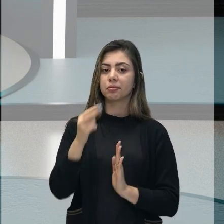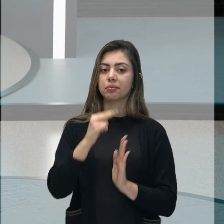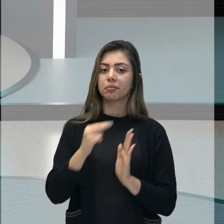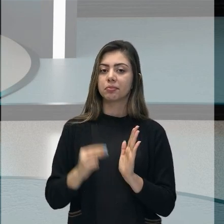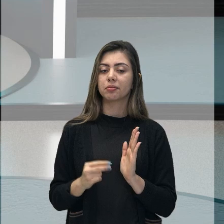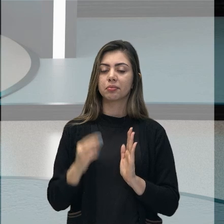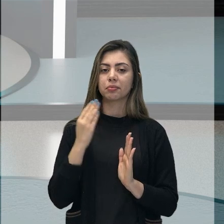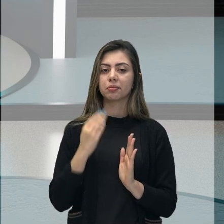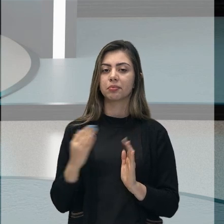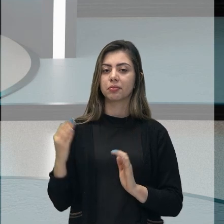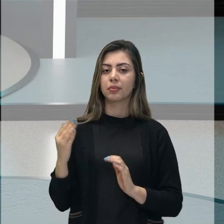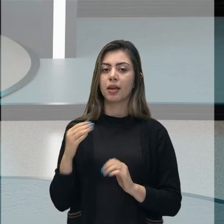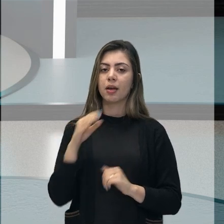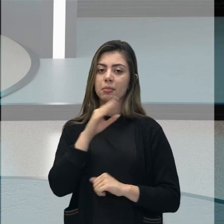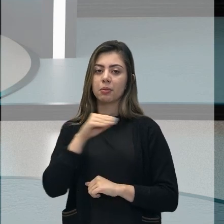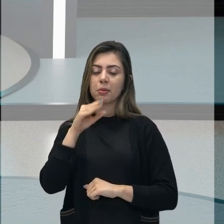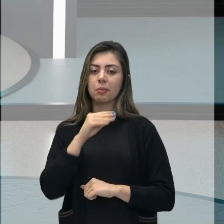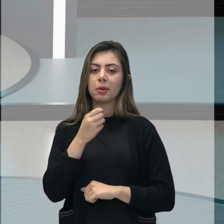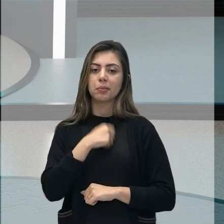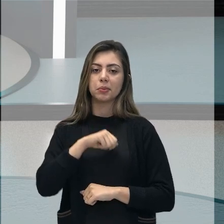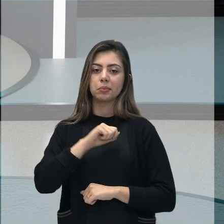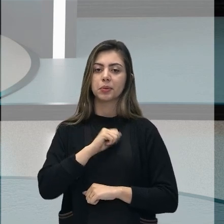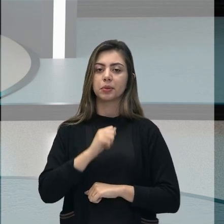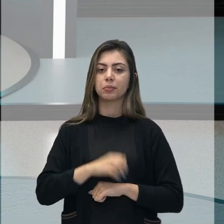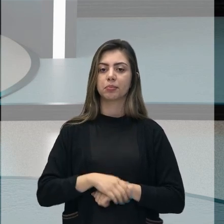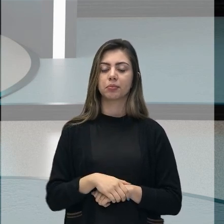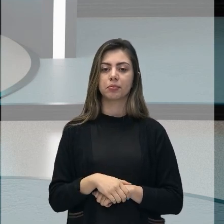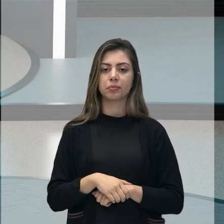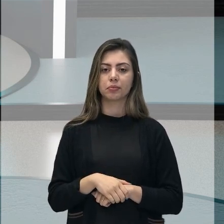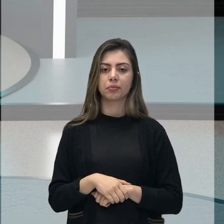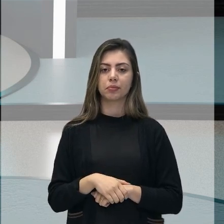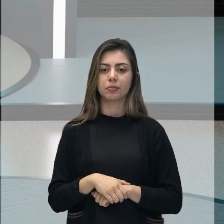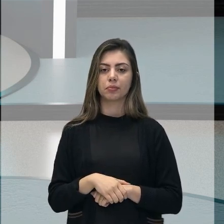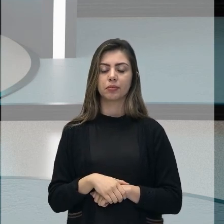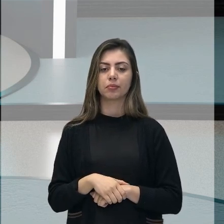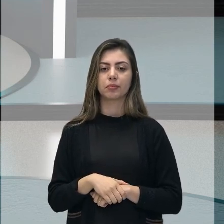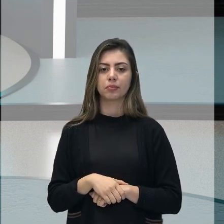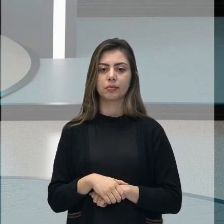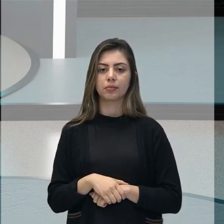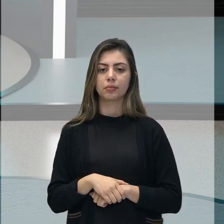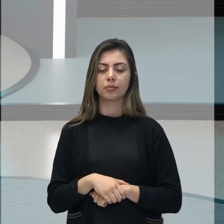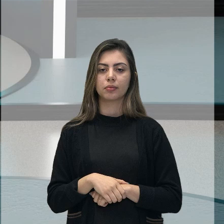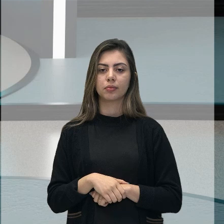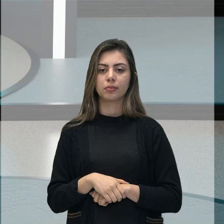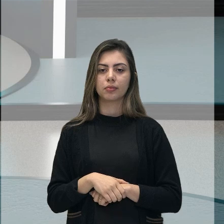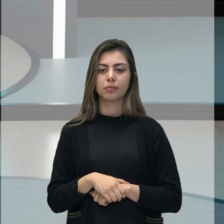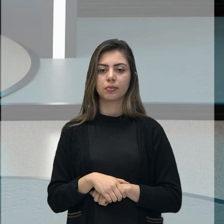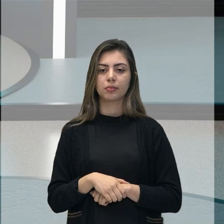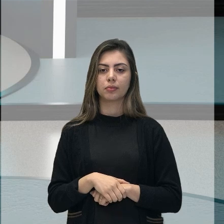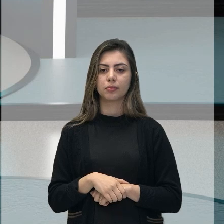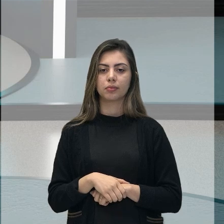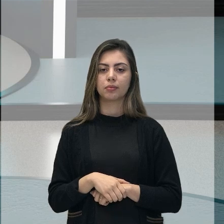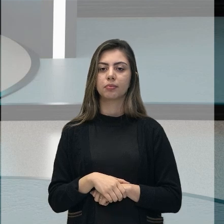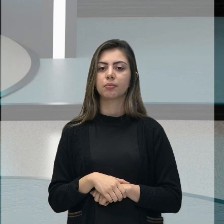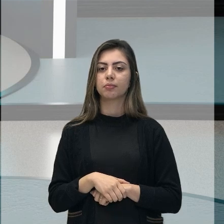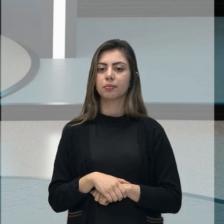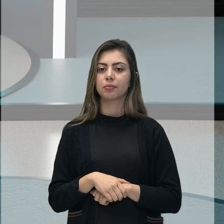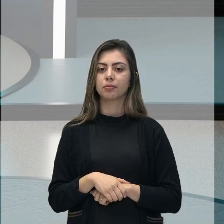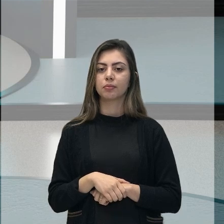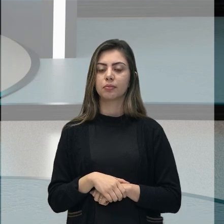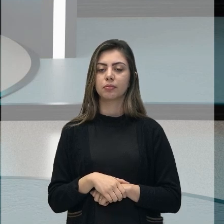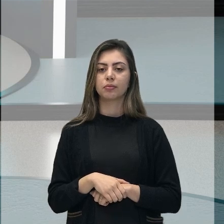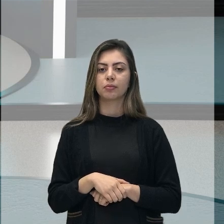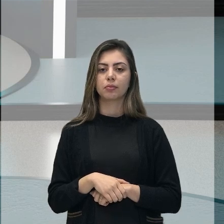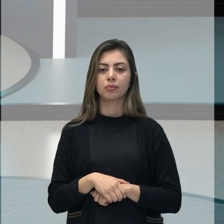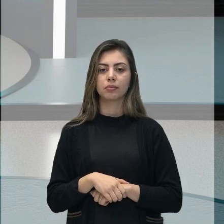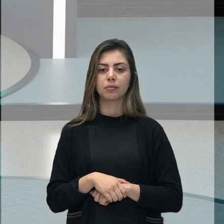verbos irregulares, excepto 3, siguen estes modelos, aqui conjugados. Ou